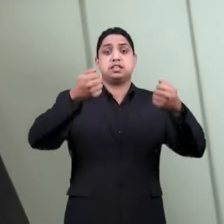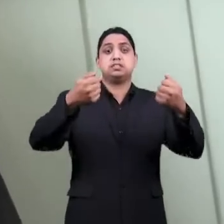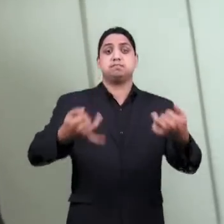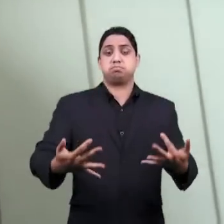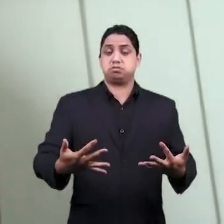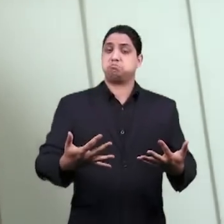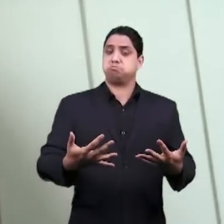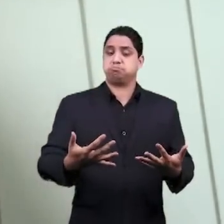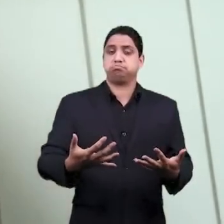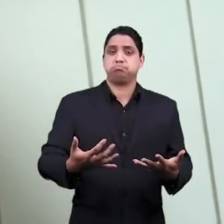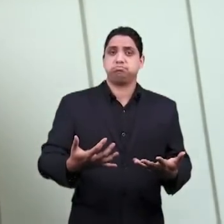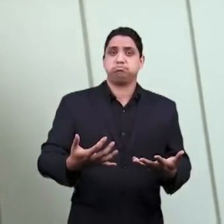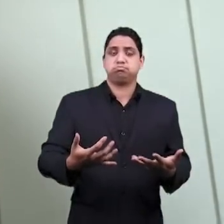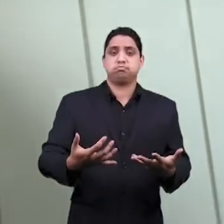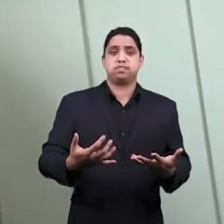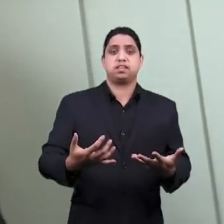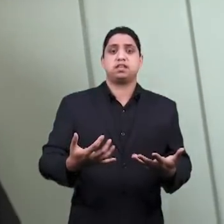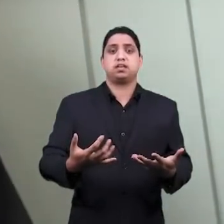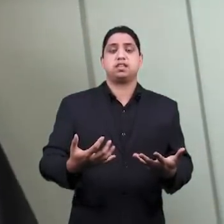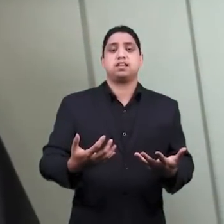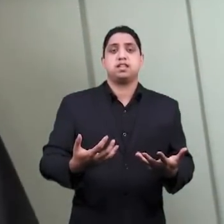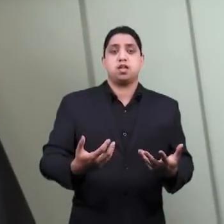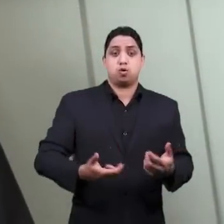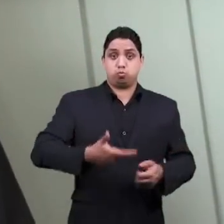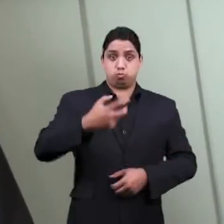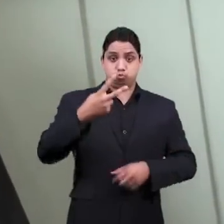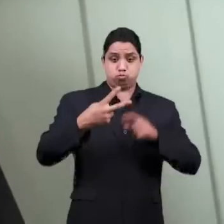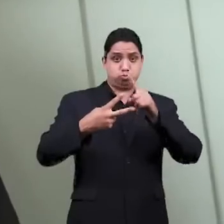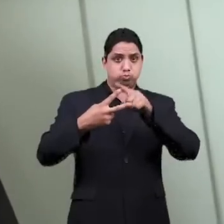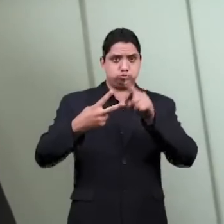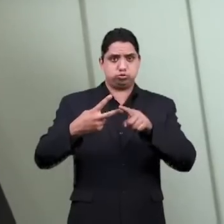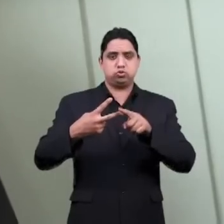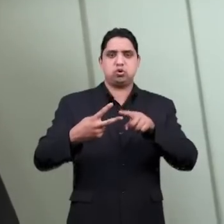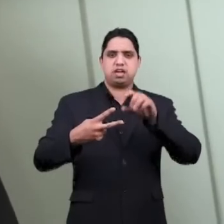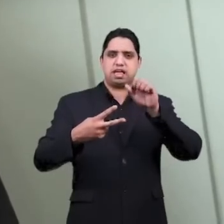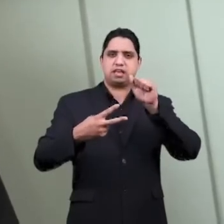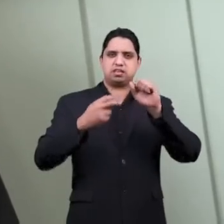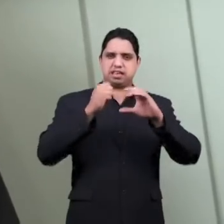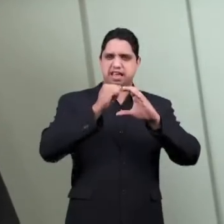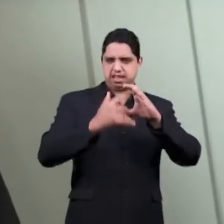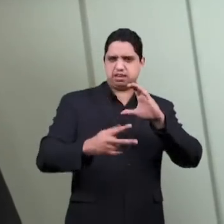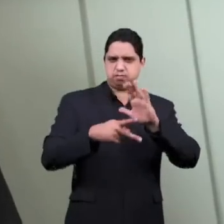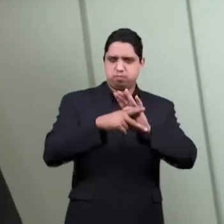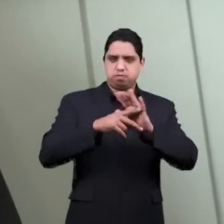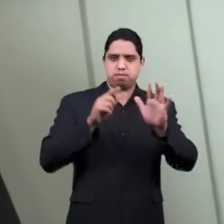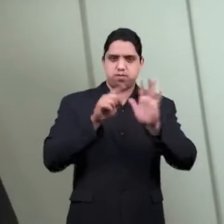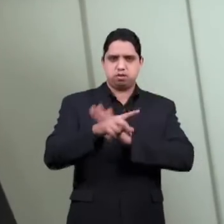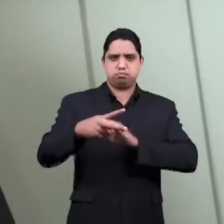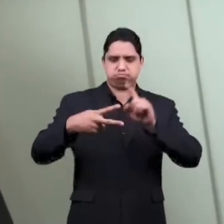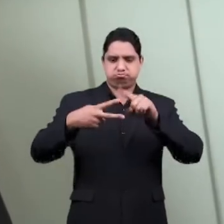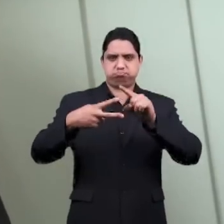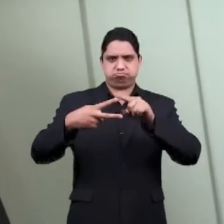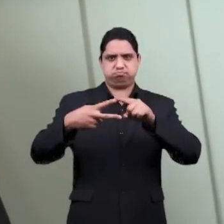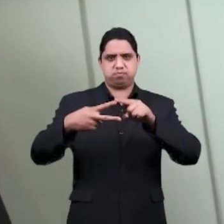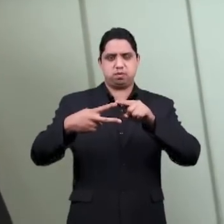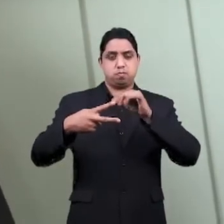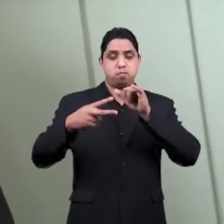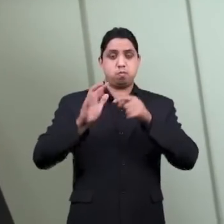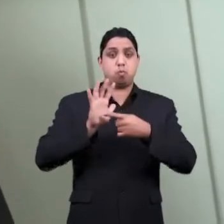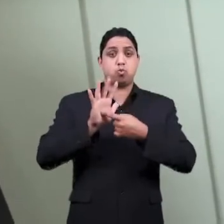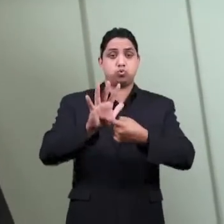de especificar os dois aspectos da pergunta, ou seja, ela especificou,